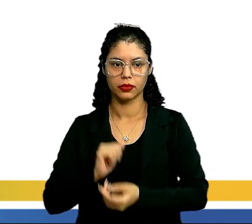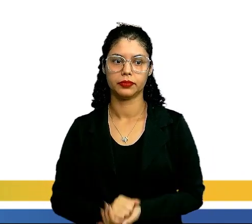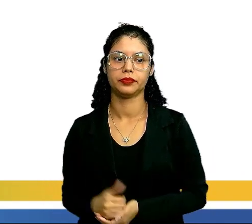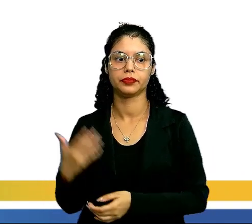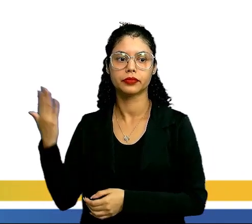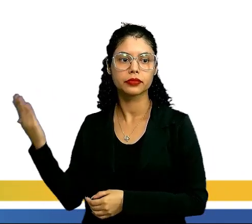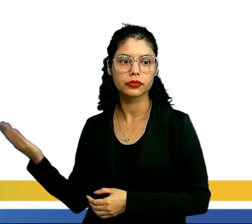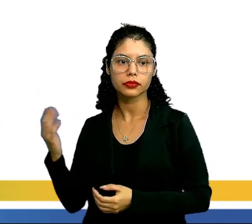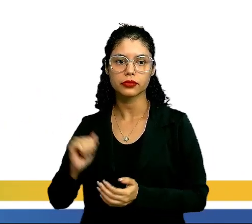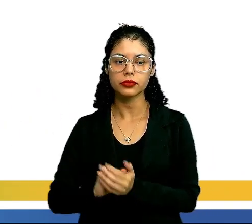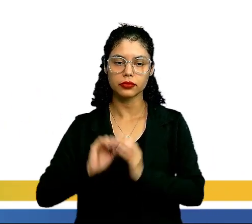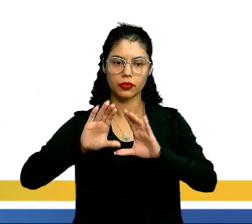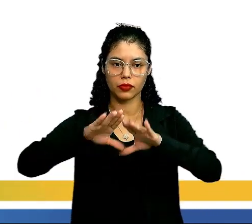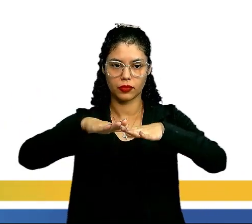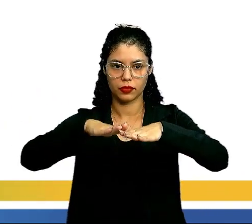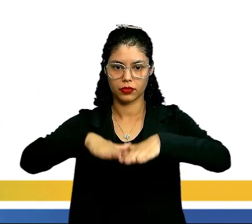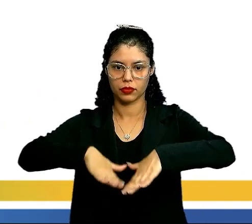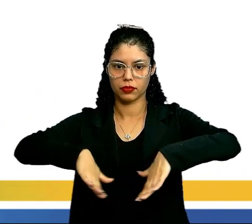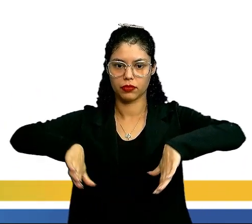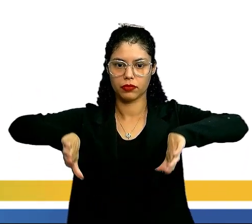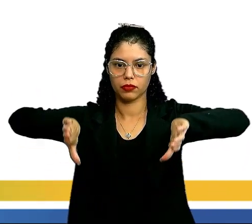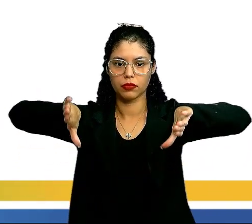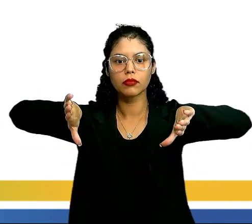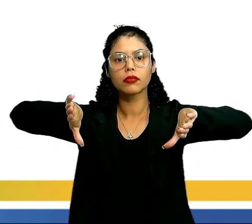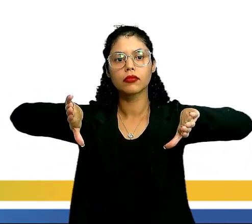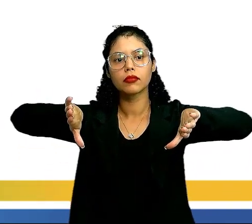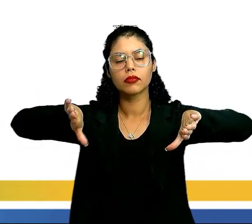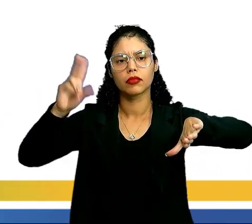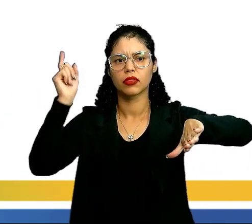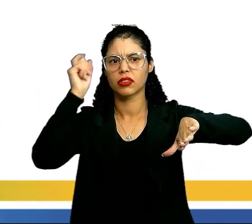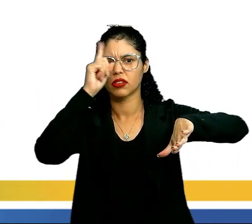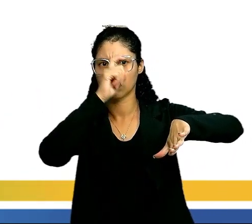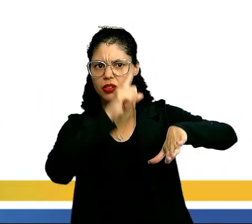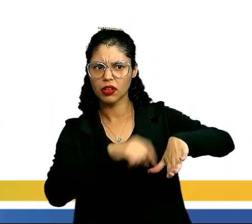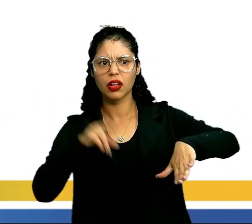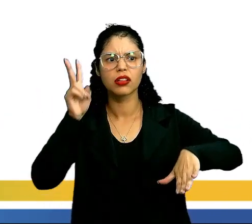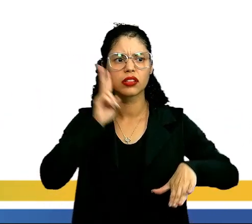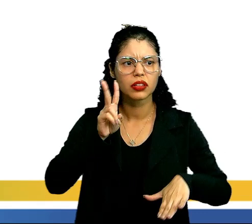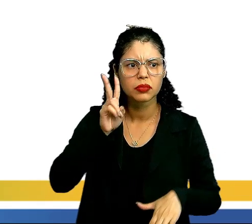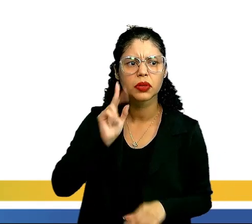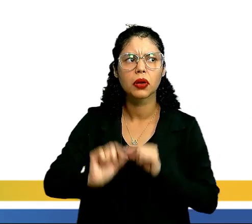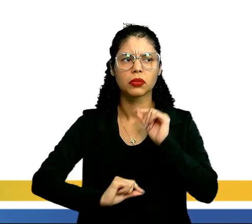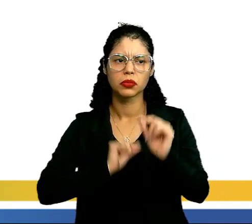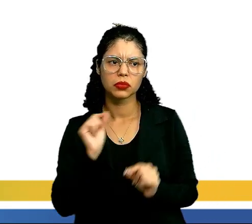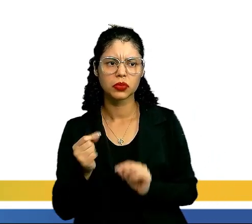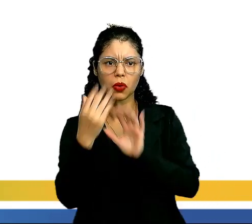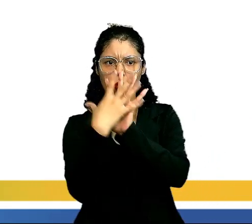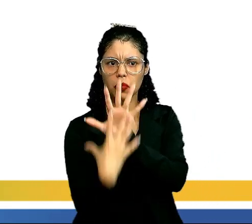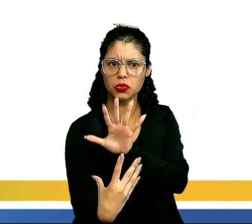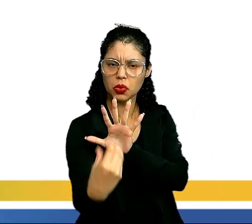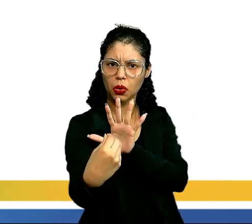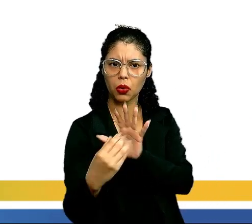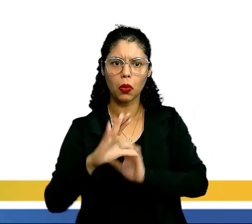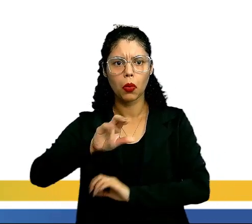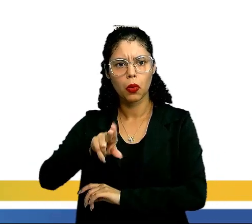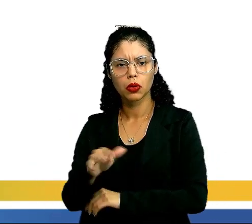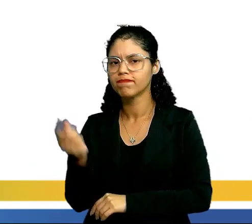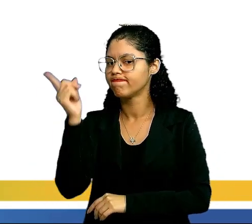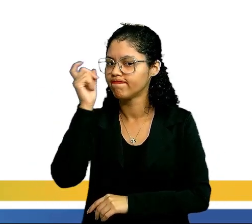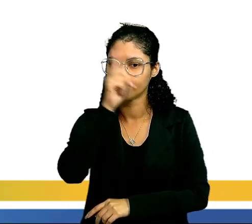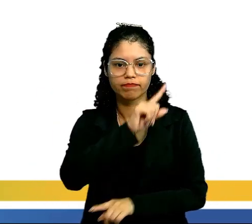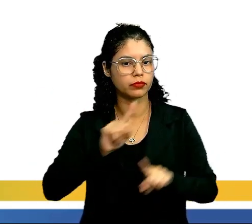Essa daqui é a projeção cônica. Professor, é difícil lembrar projeção cônica? Não